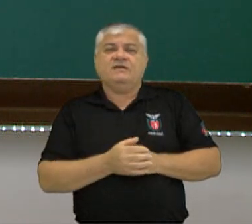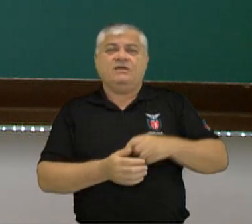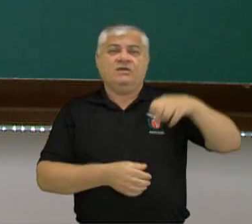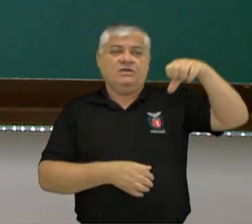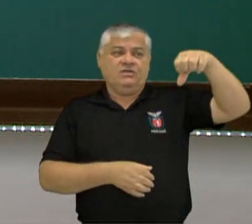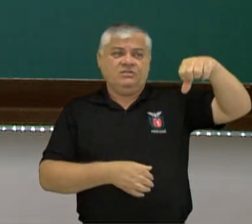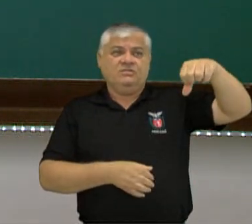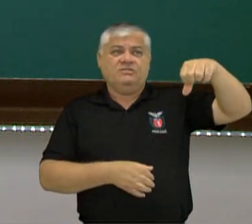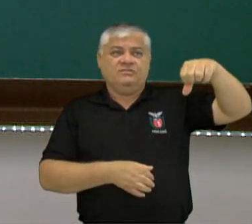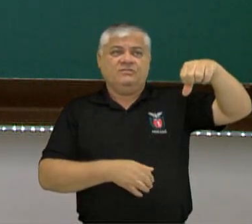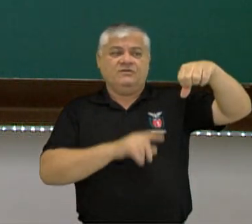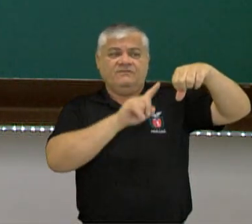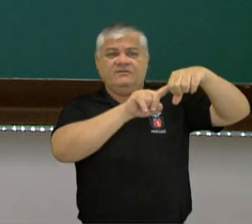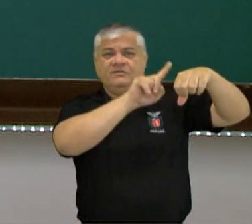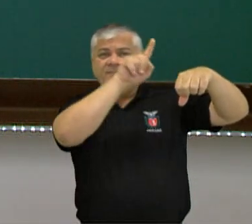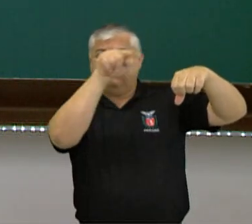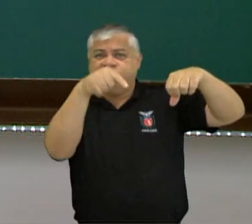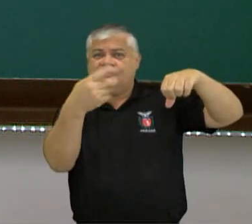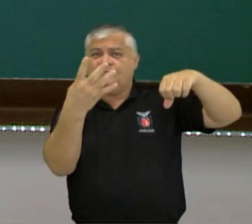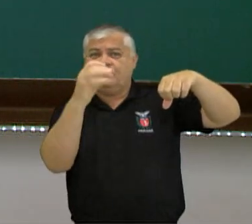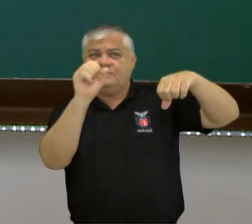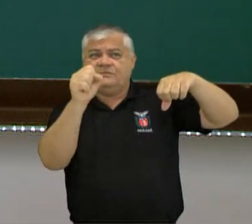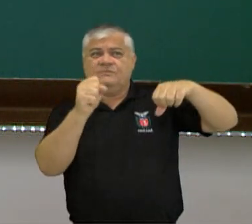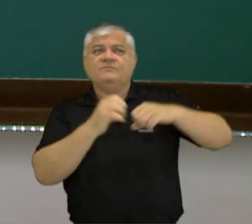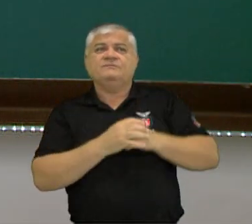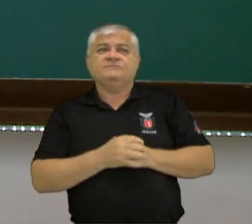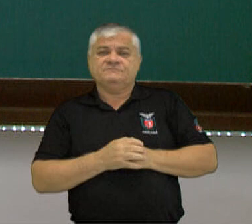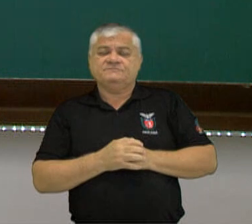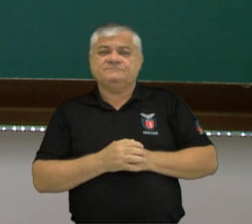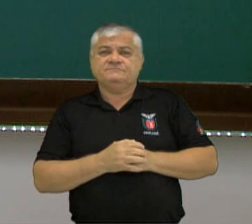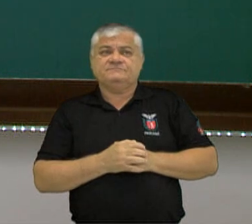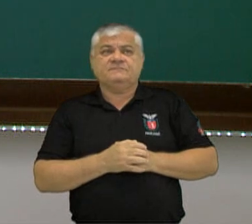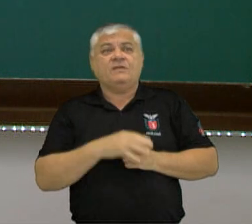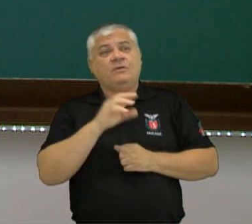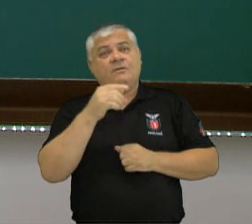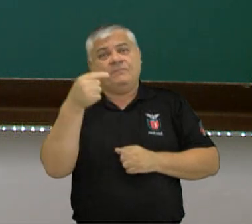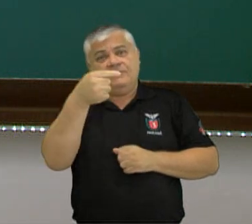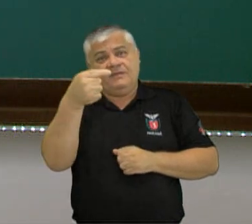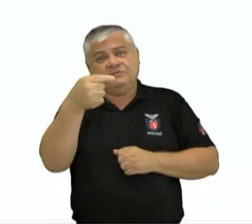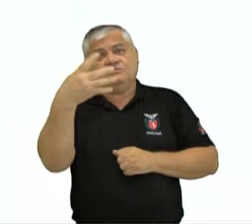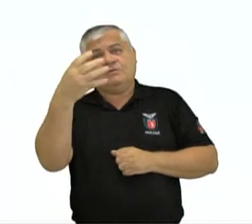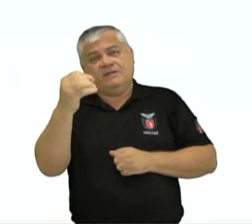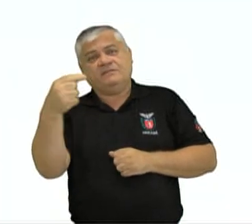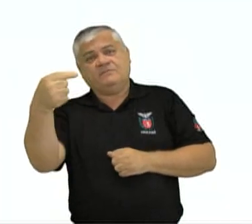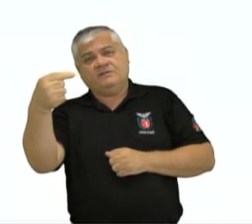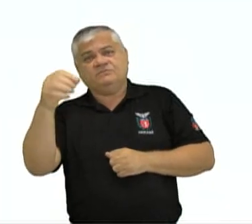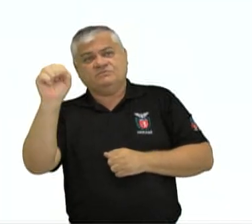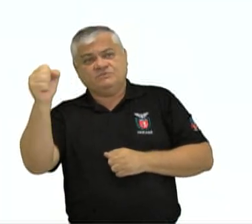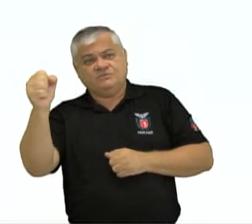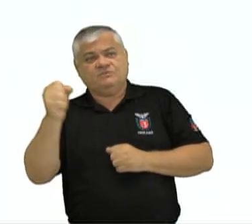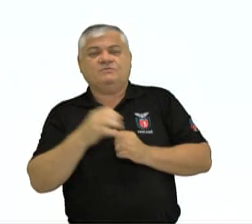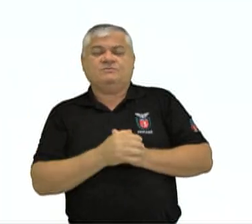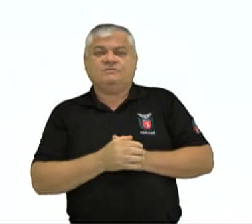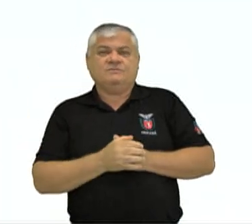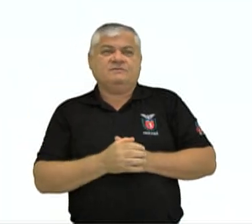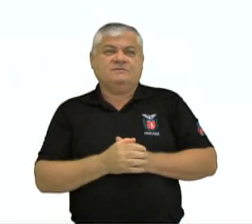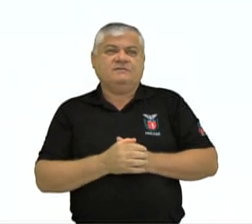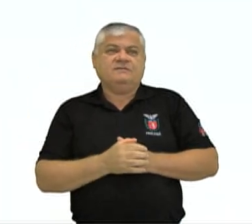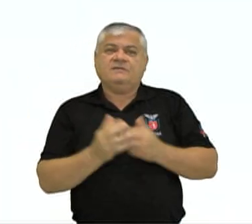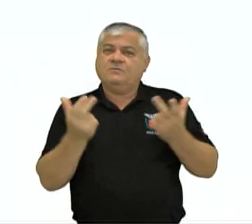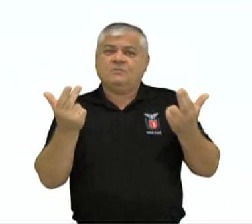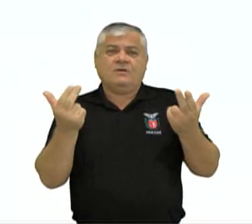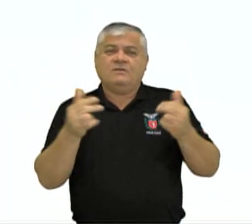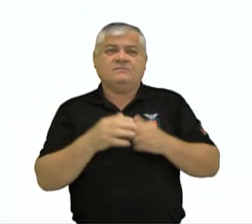vamos fazer? Esse número menos 48, a gente vai separar ele. Menos 40, menos 8, os dois juntos dá menos